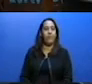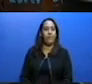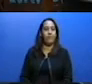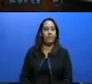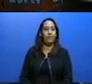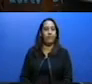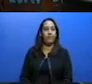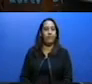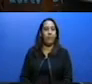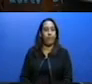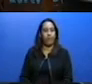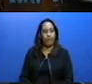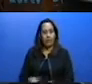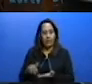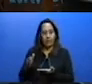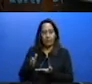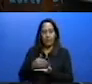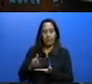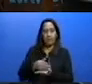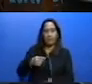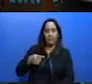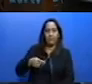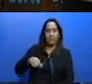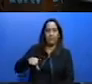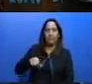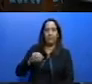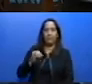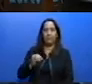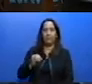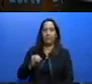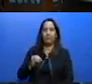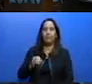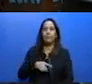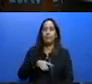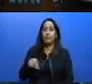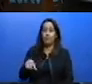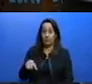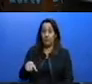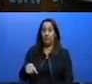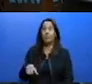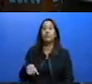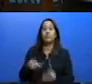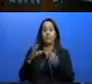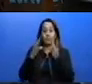Nós vamos iniciar lá na página 190 e vocês vão acompanhar.